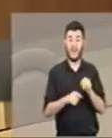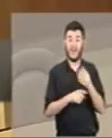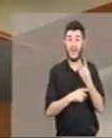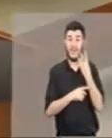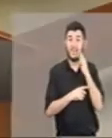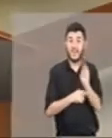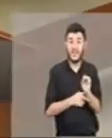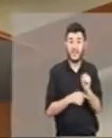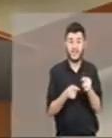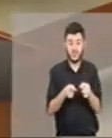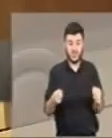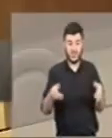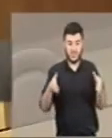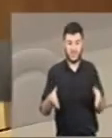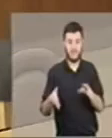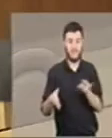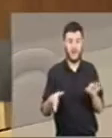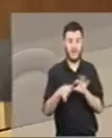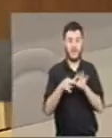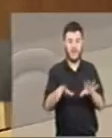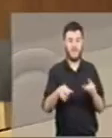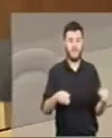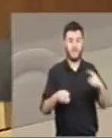interesse institucional. Obrigado.